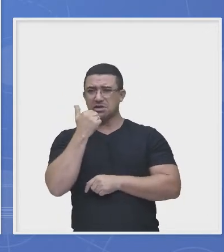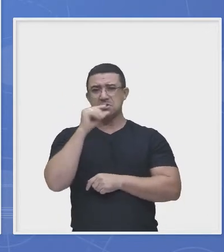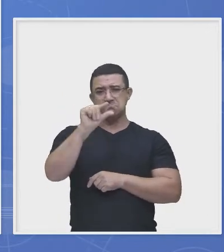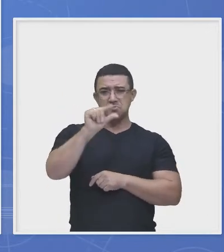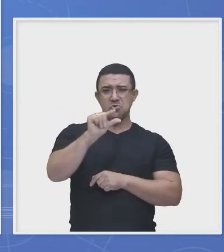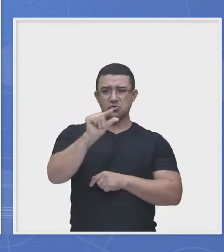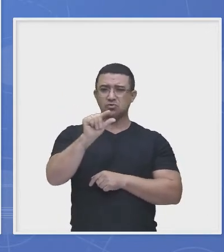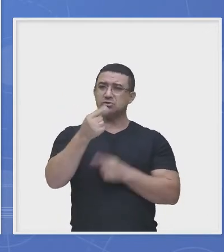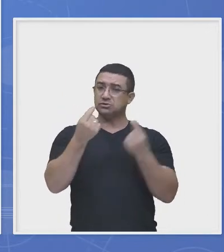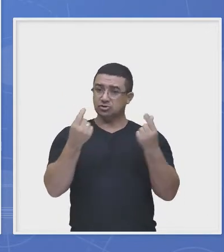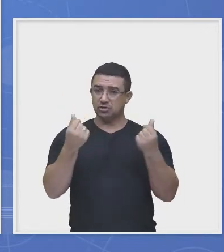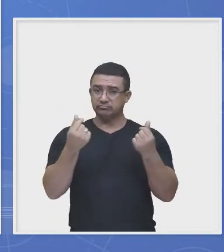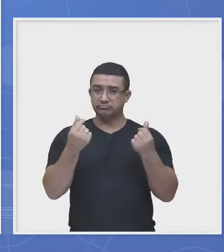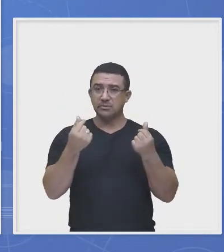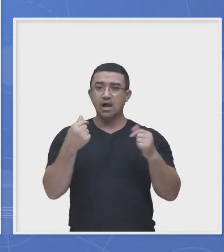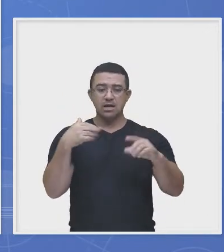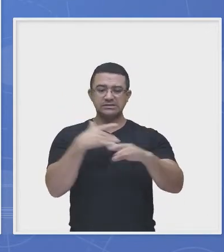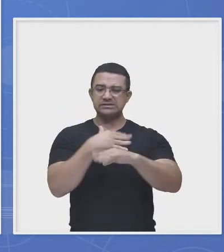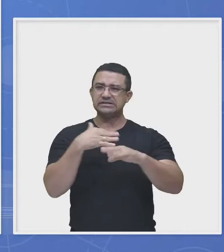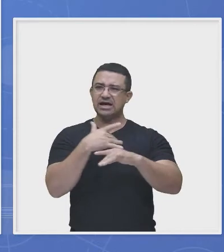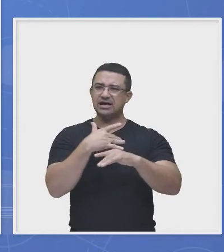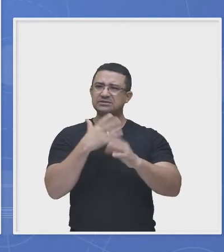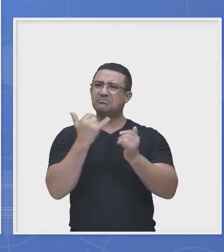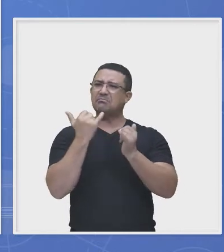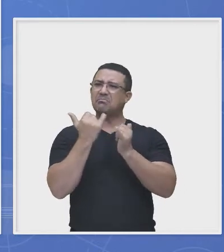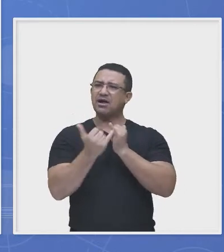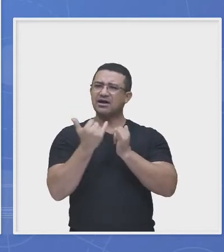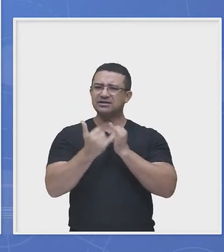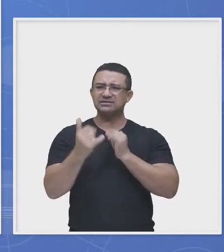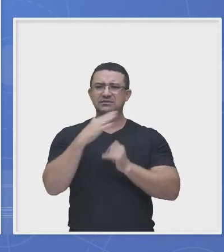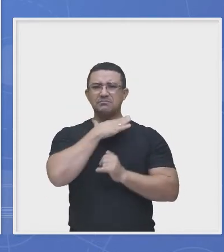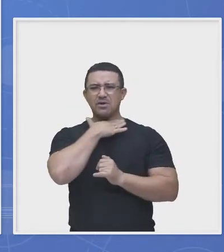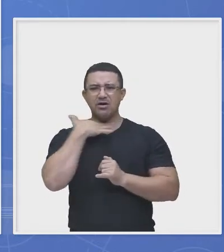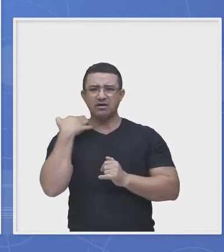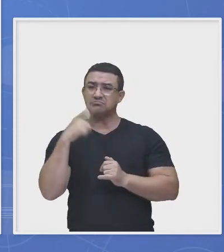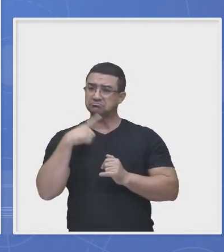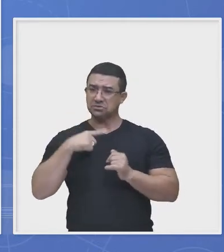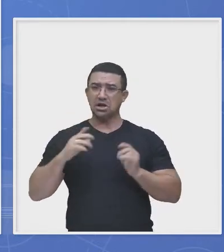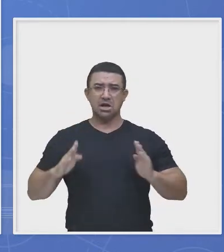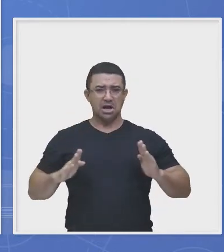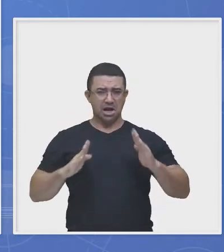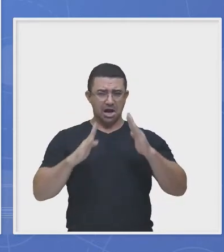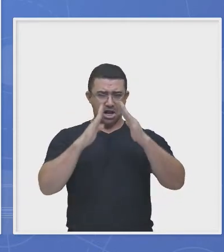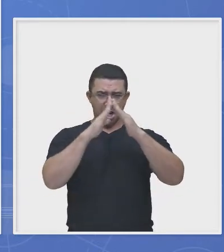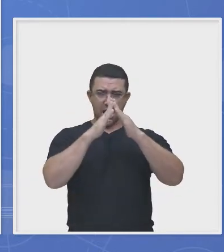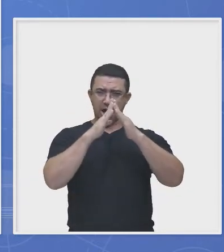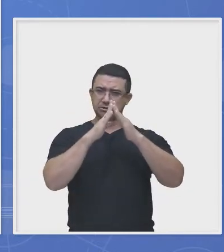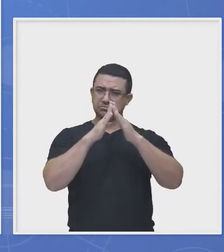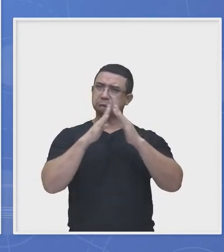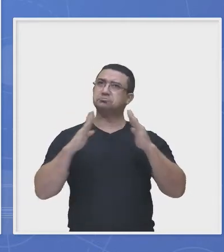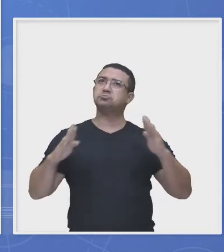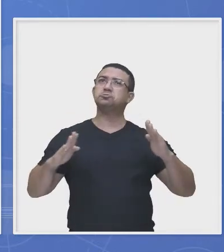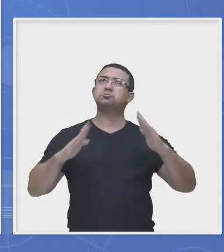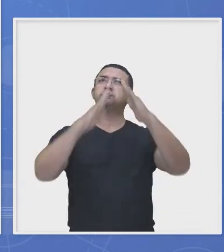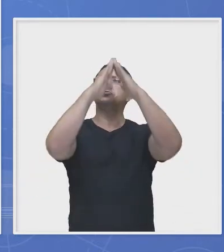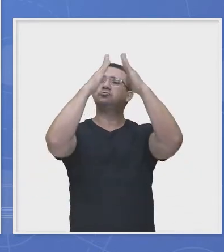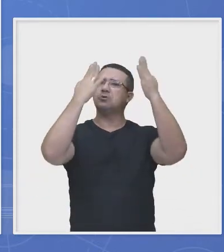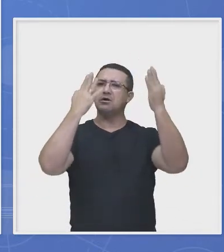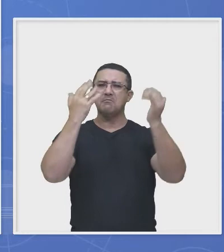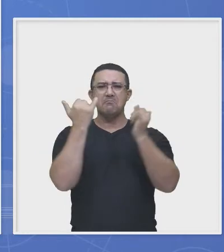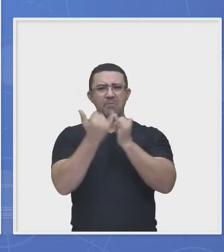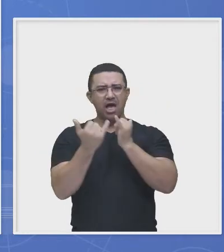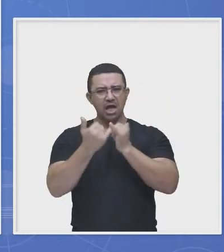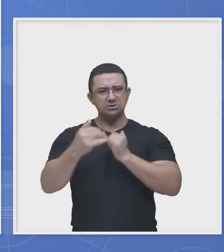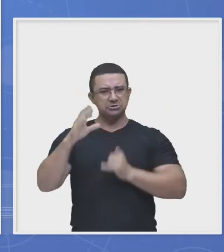ela é caracterizada como morta. Lá se encontram casarões enormes, apalaçados, como